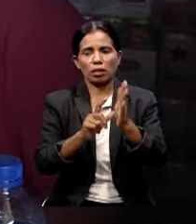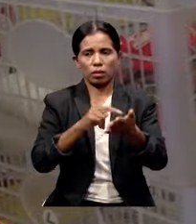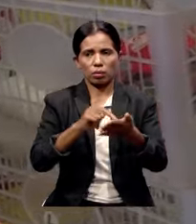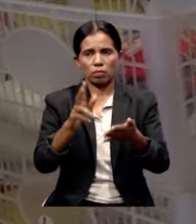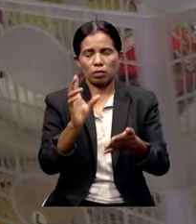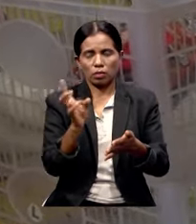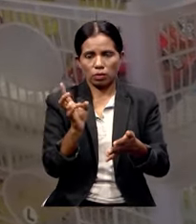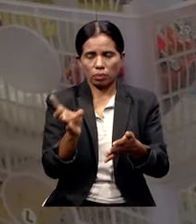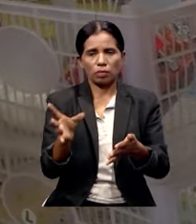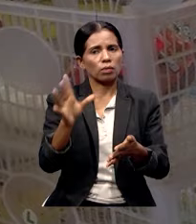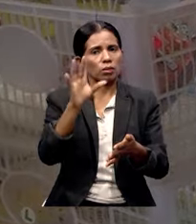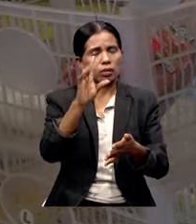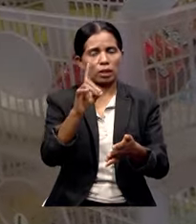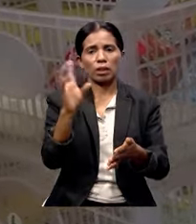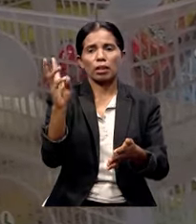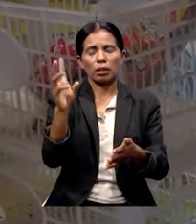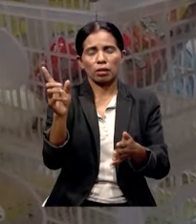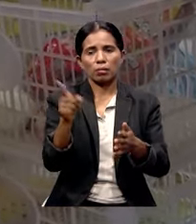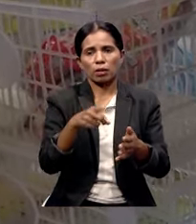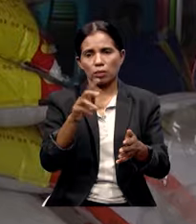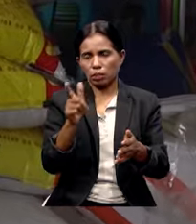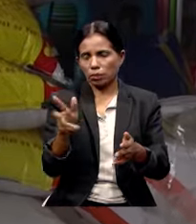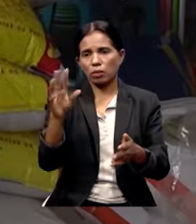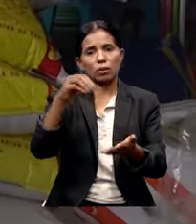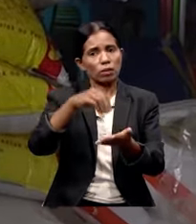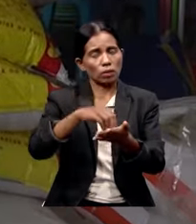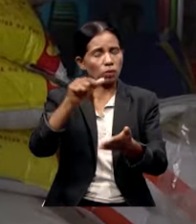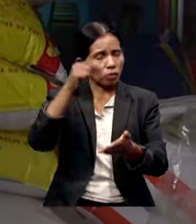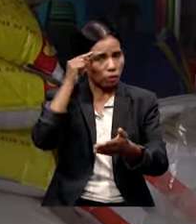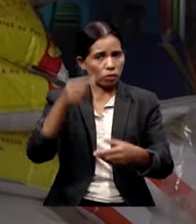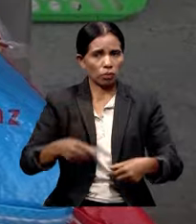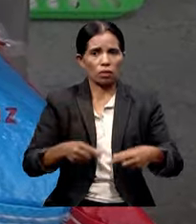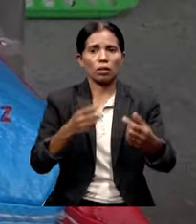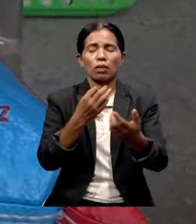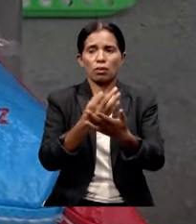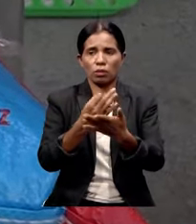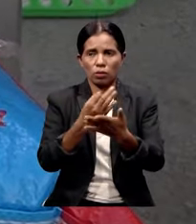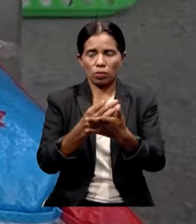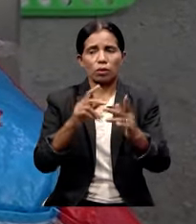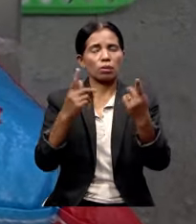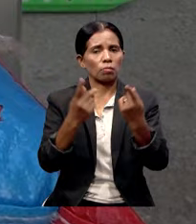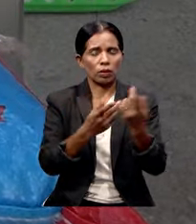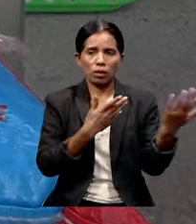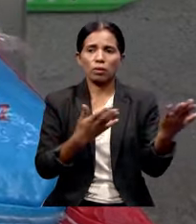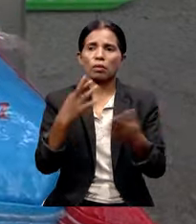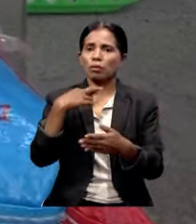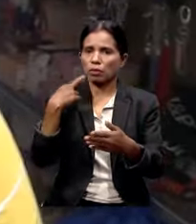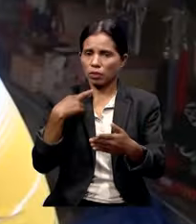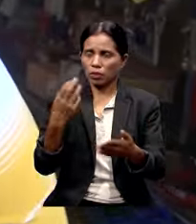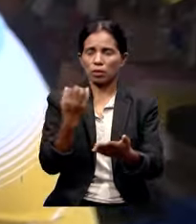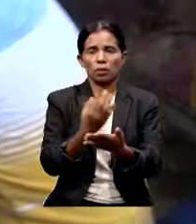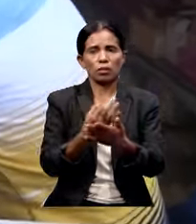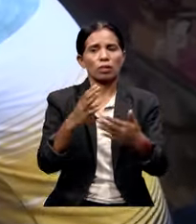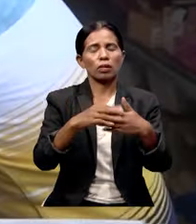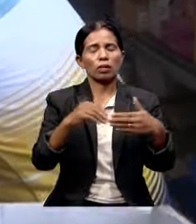hitru res în nem bara rihu ru ore centolu ne be preve guvernu fo subsidiu ba empresa importadora fos ho montante dolar Lima